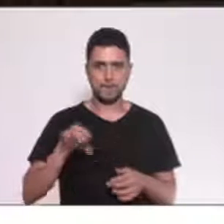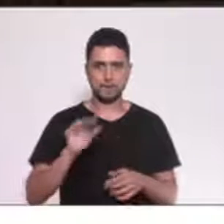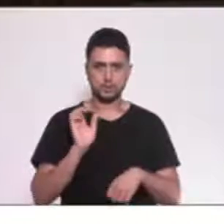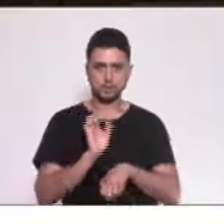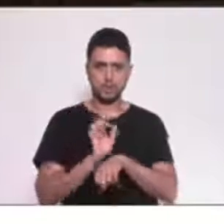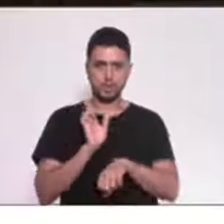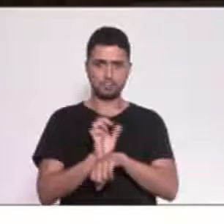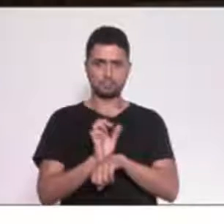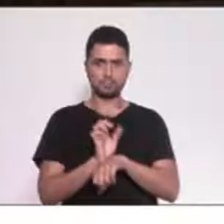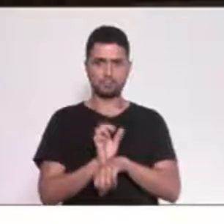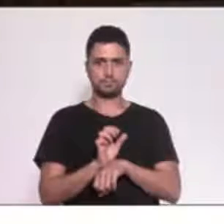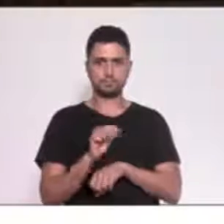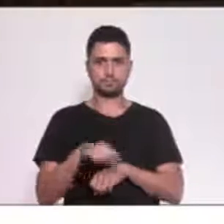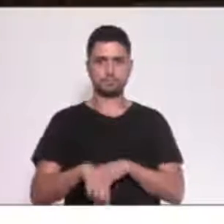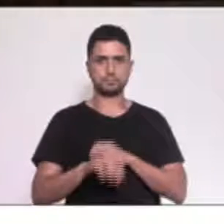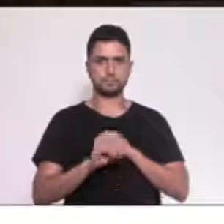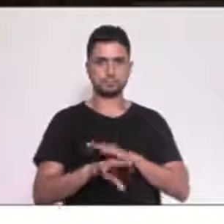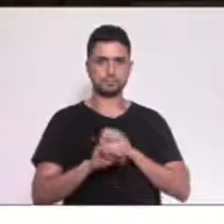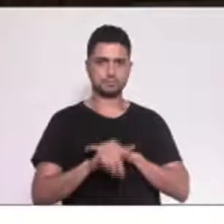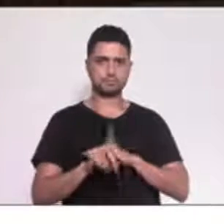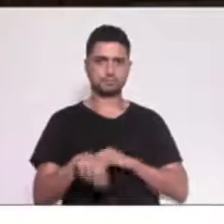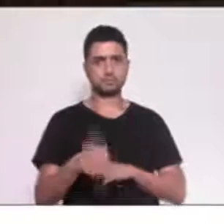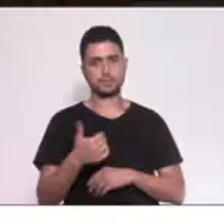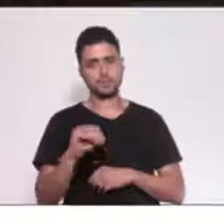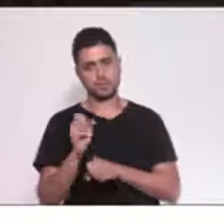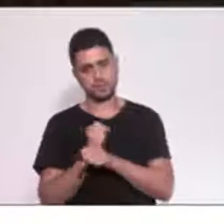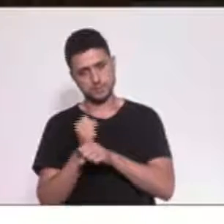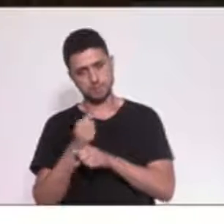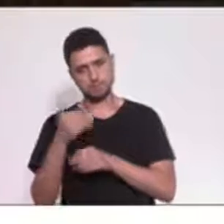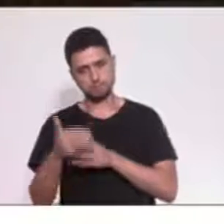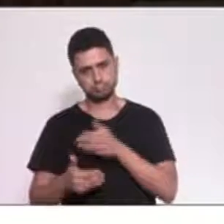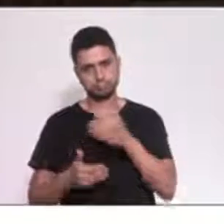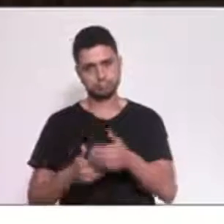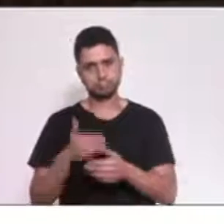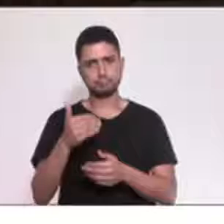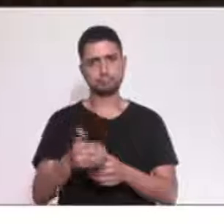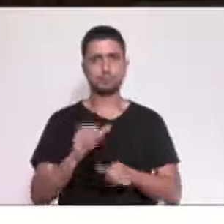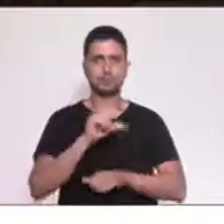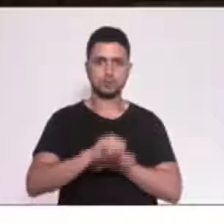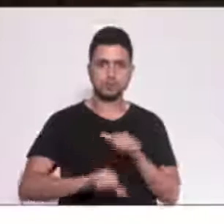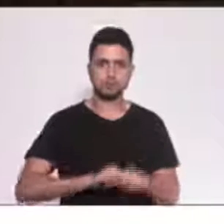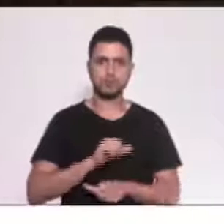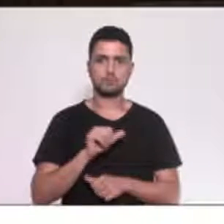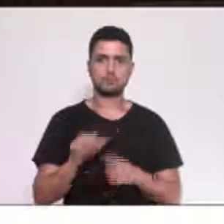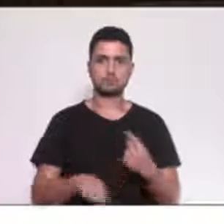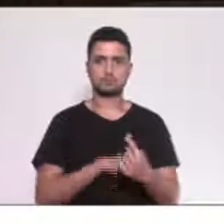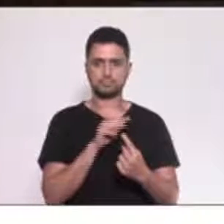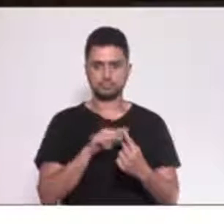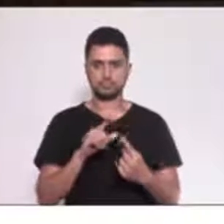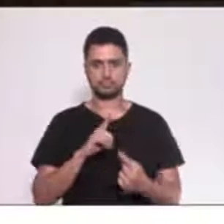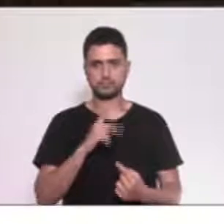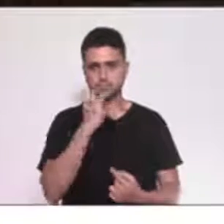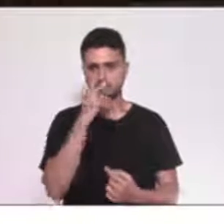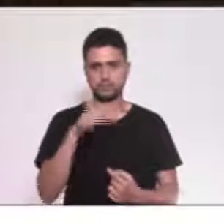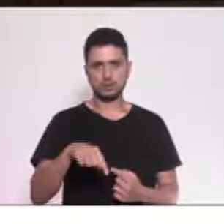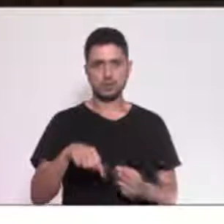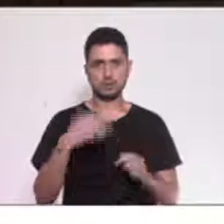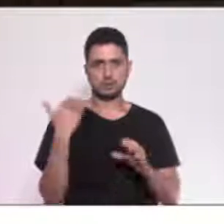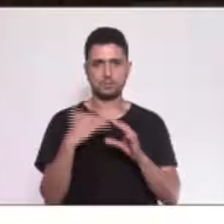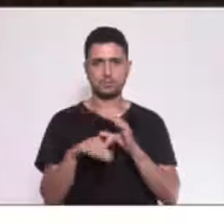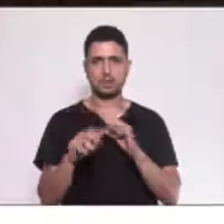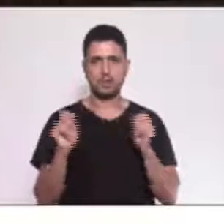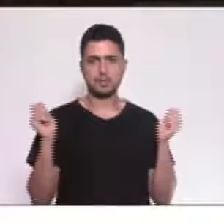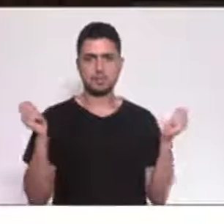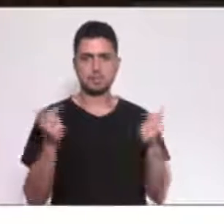plano decenal, foi objeto do Congresso Estadual de Educação, e deve chegar na casa uma mensagem para que a Assembleia